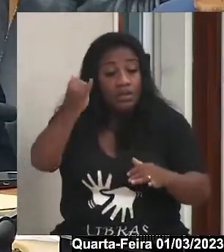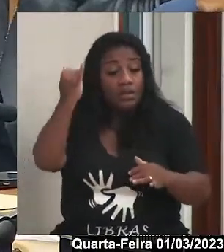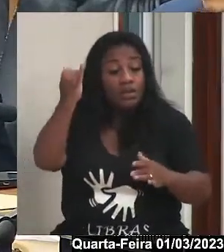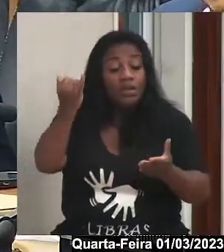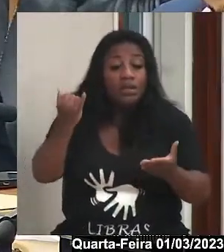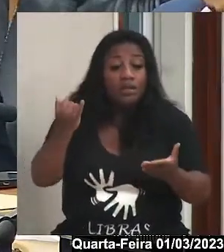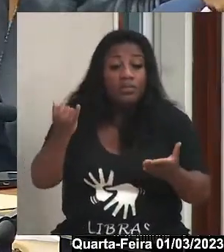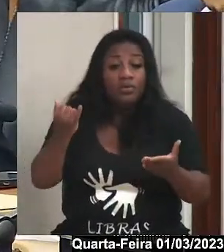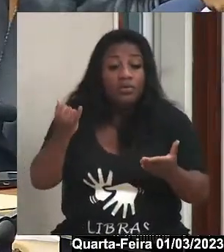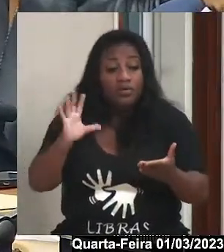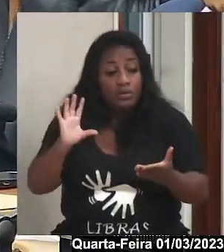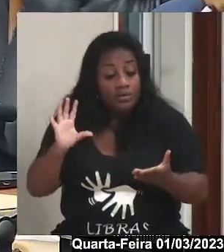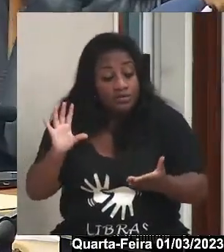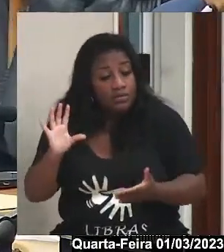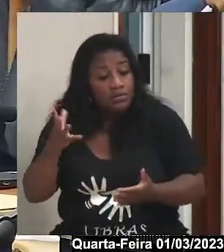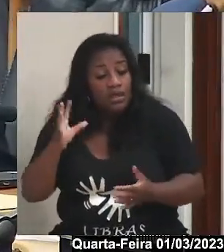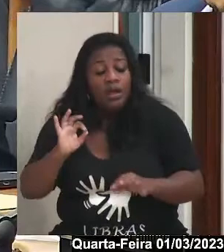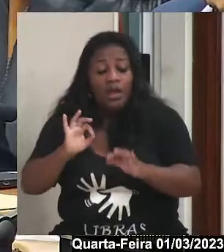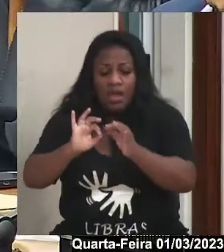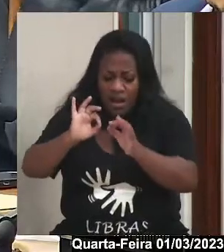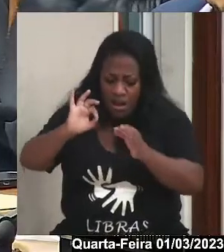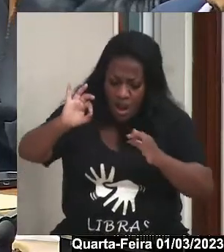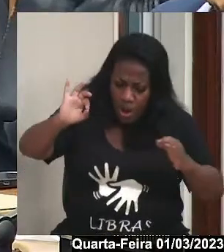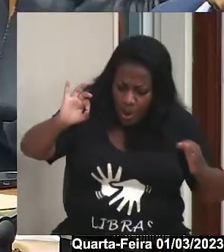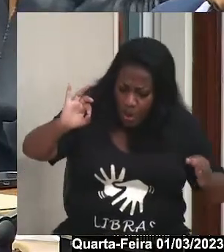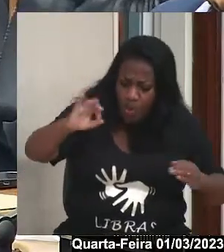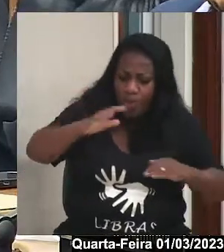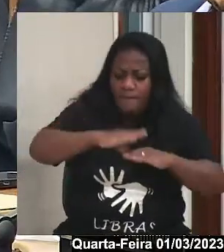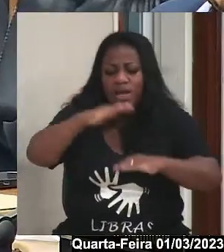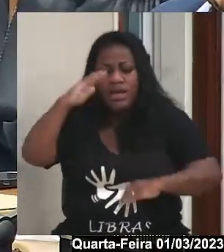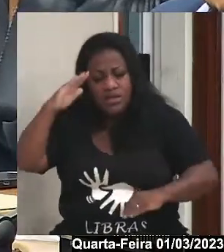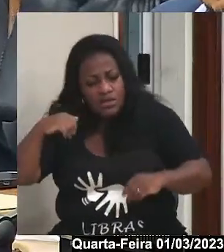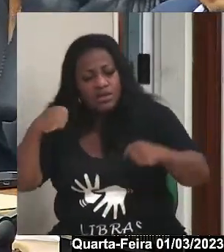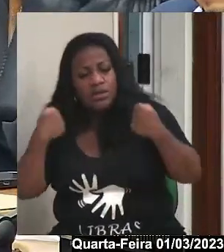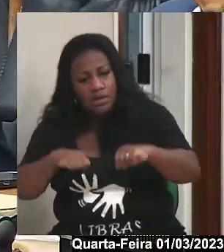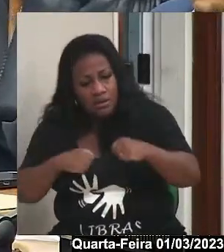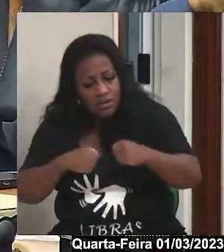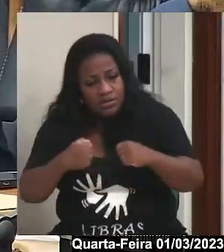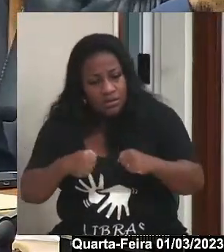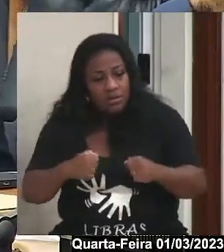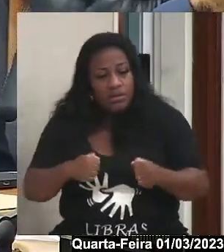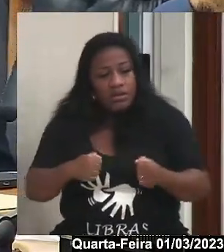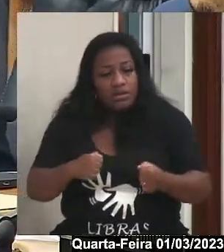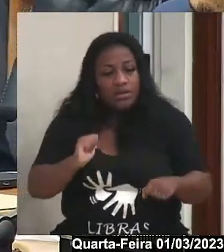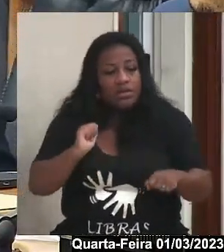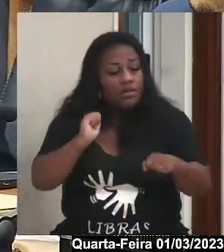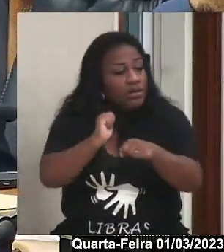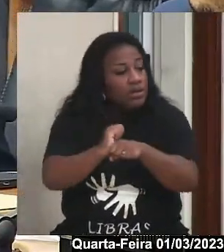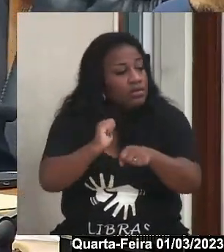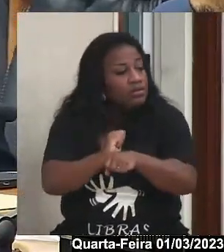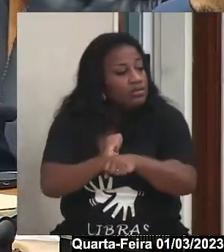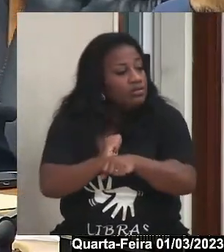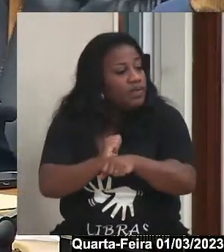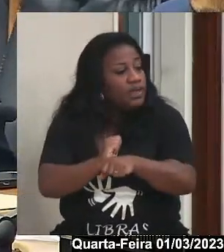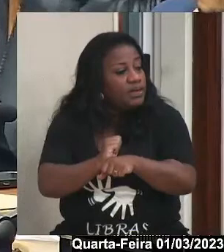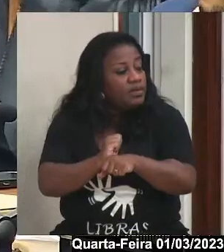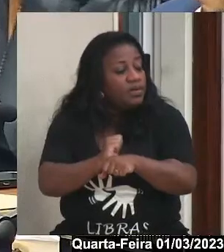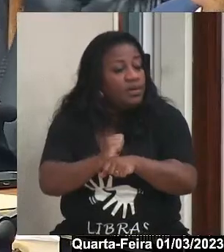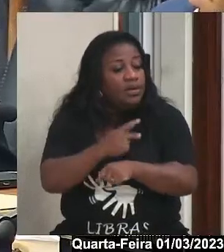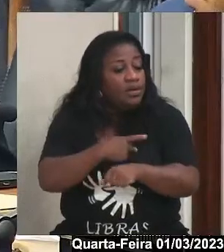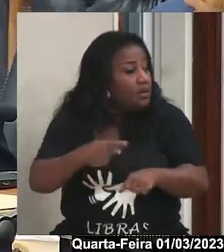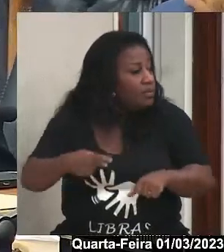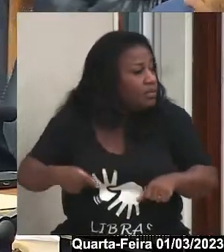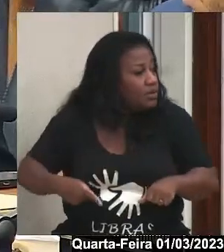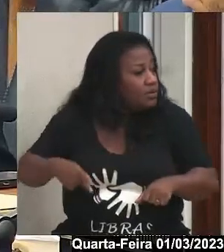fazia esse trajeto aqui, era um trajeto longo, mas necessário. Então, eu espero aqui, presidente